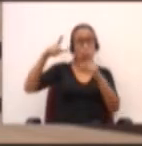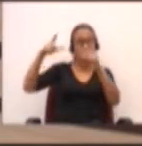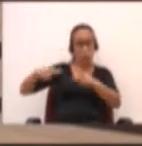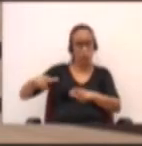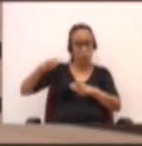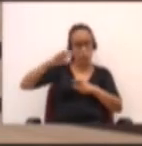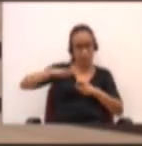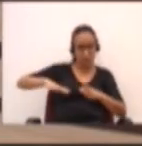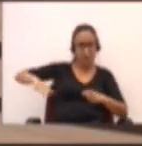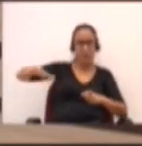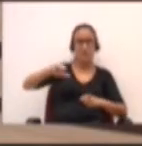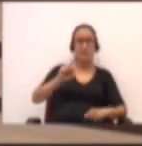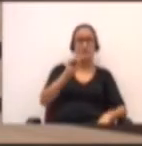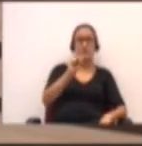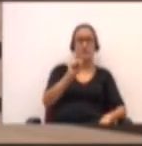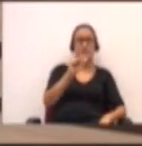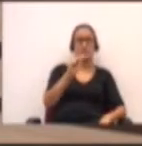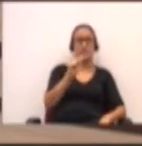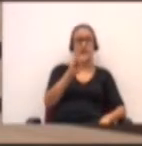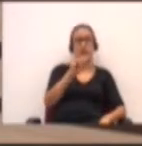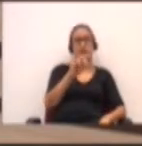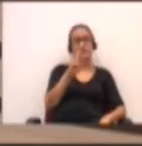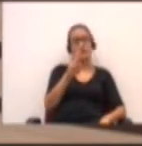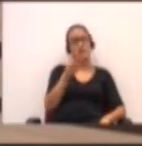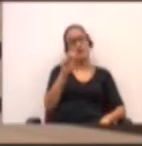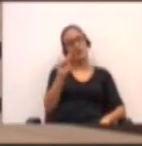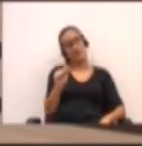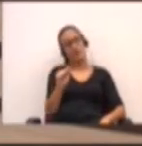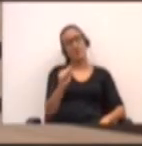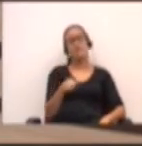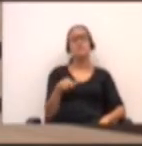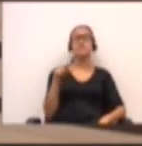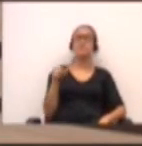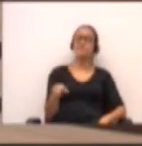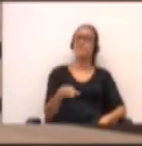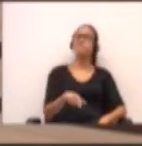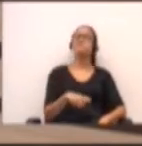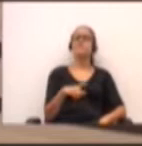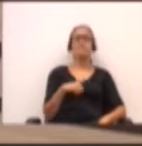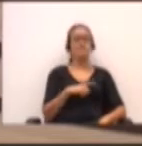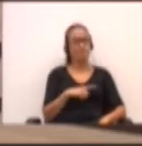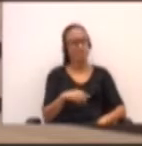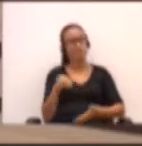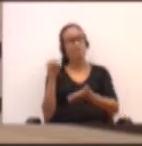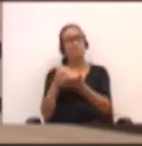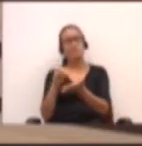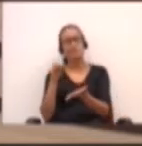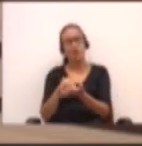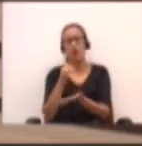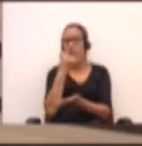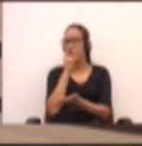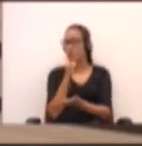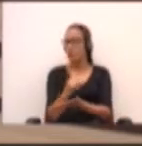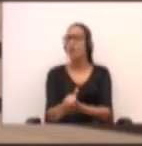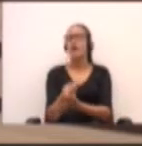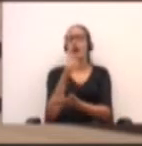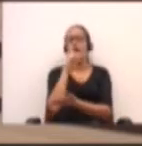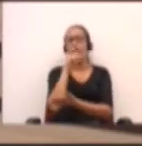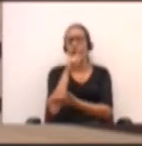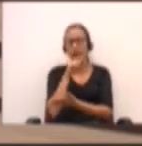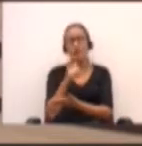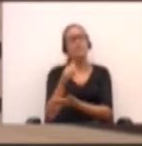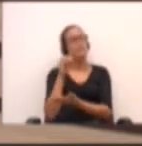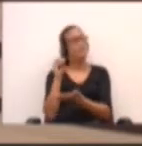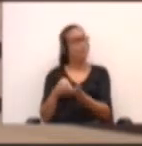digna, que está totalmente, você está por dentro também, vereador, a gente já conversamos sobre isso, e canalização de água também. Espero que o